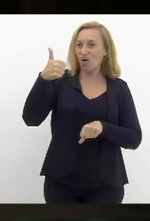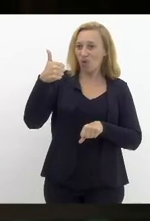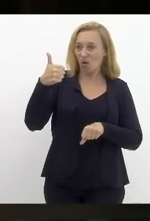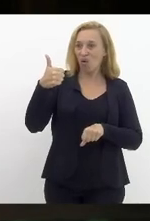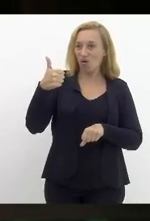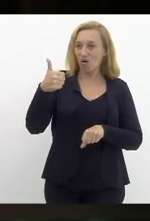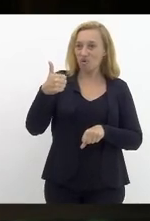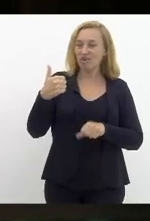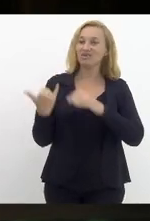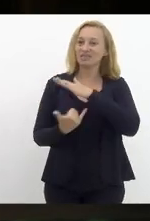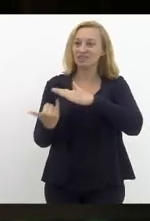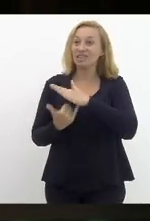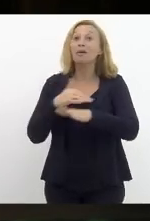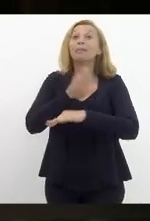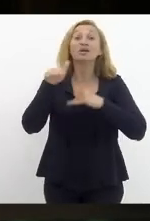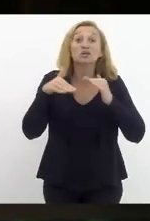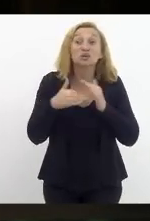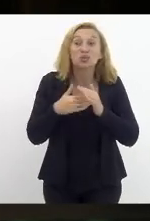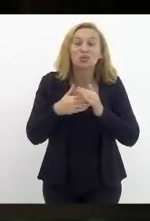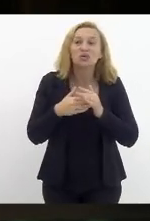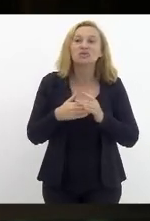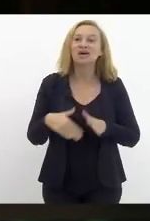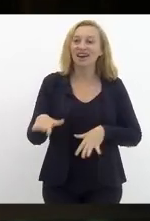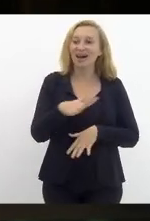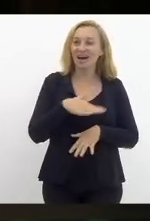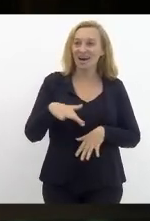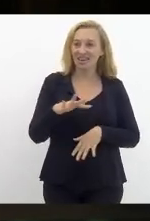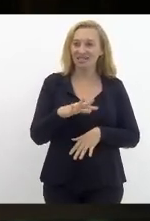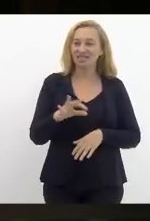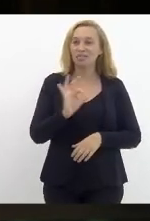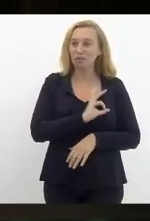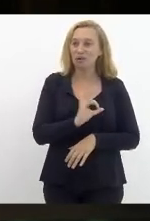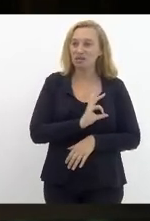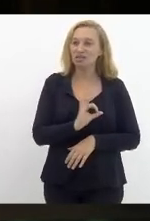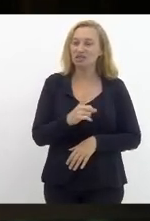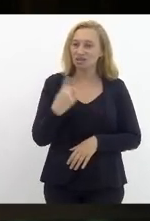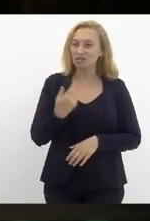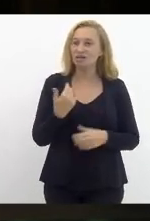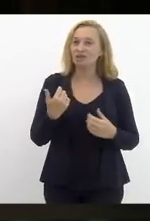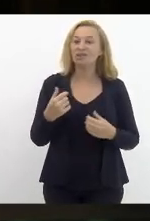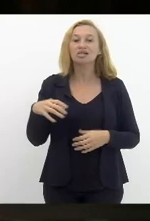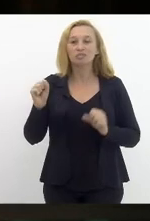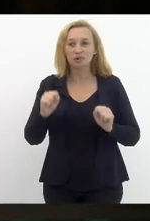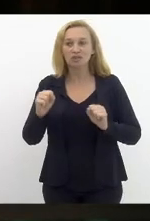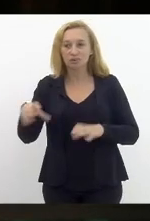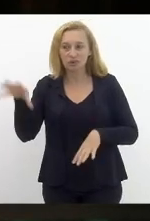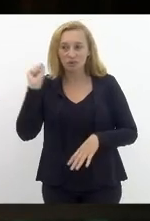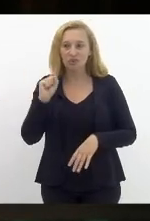para a instituição e para todos os cargos da nossa instituição, que todos os nossos cargos possam ser ouvidos.